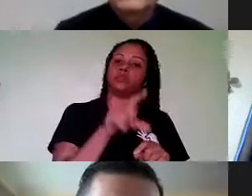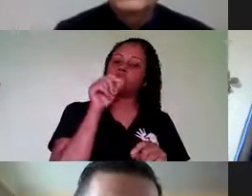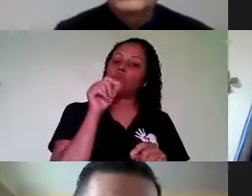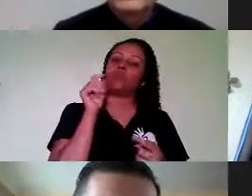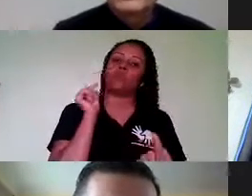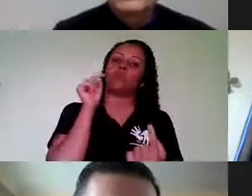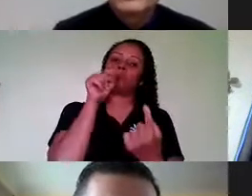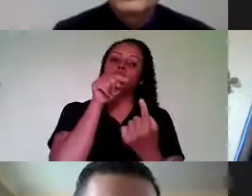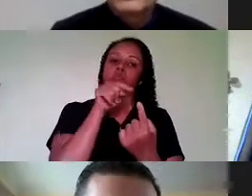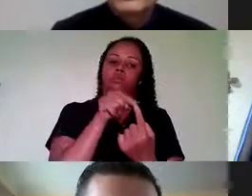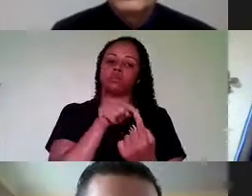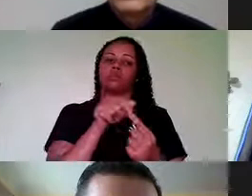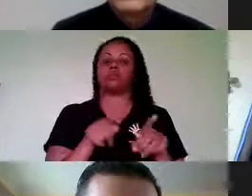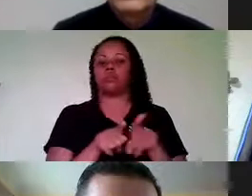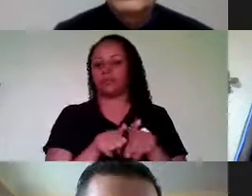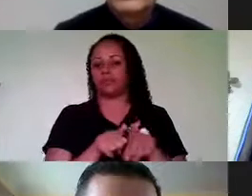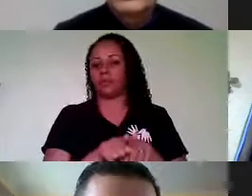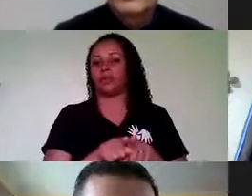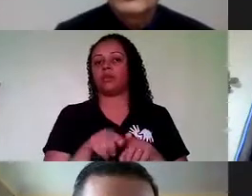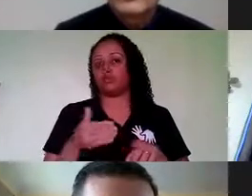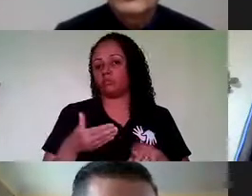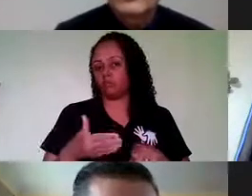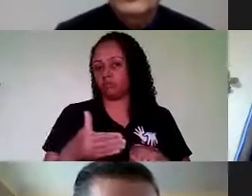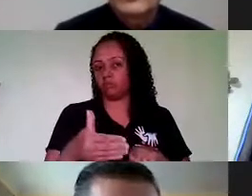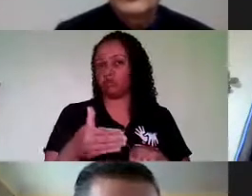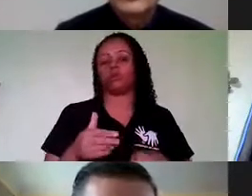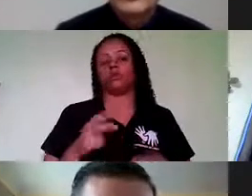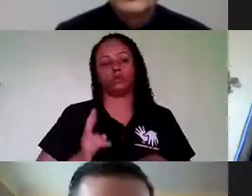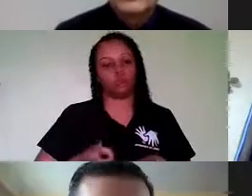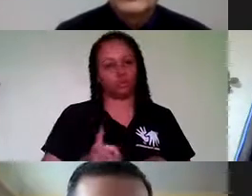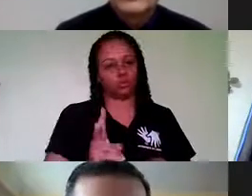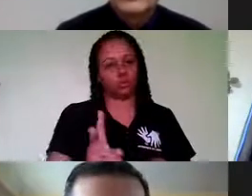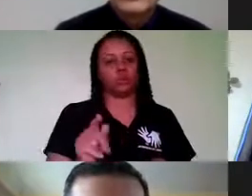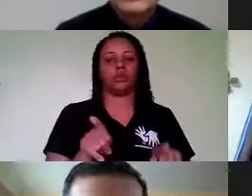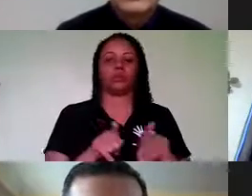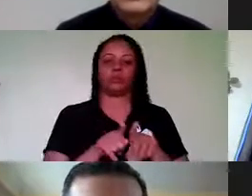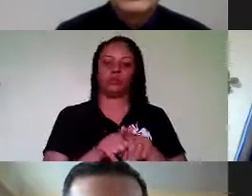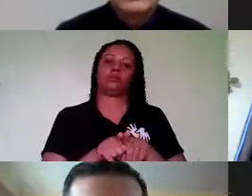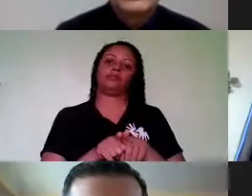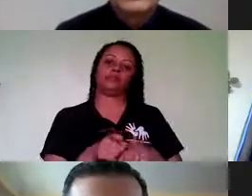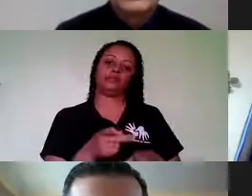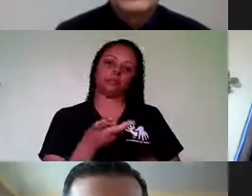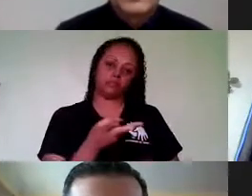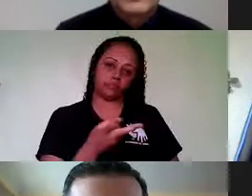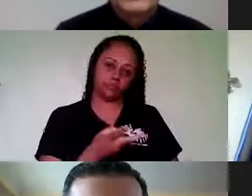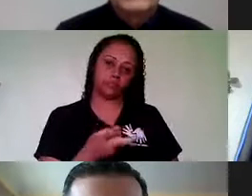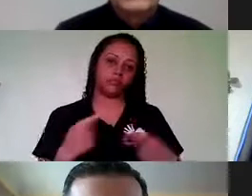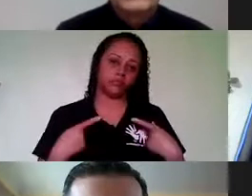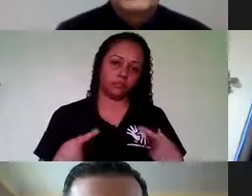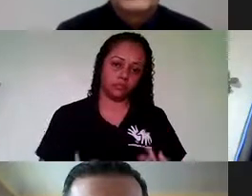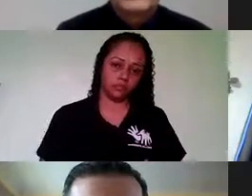encaminhasse, e aí eu já adianto e acredito que é a mesma posição dos nossos 2 companheiros,